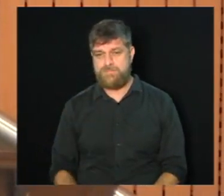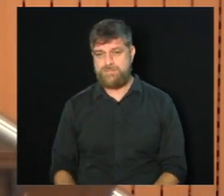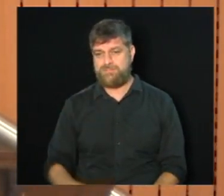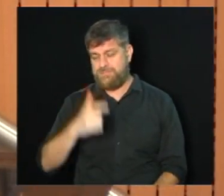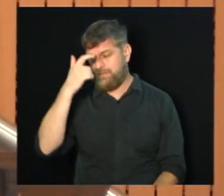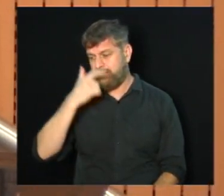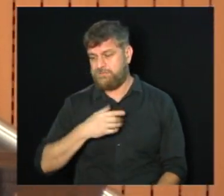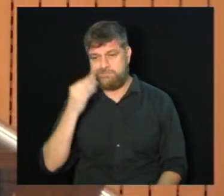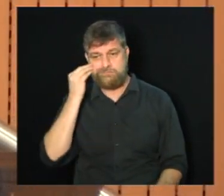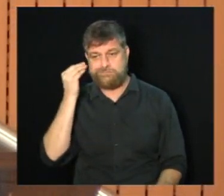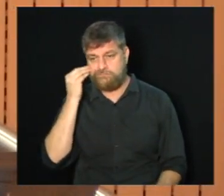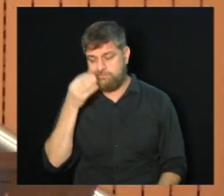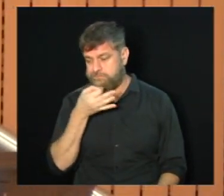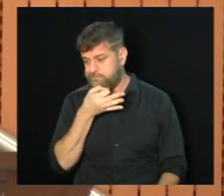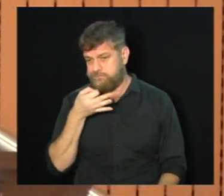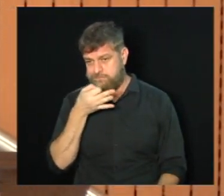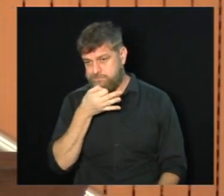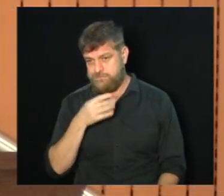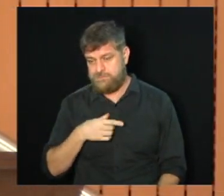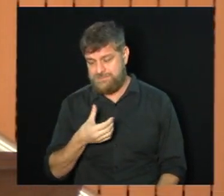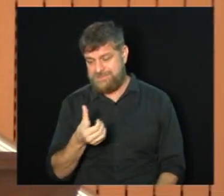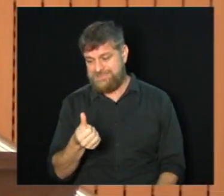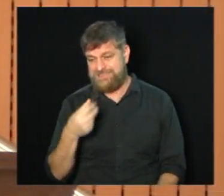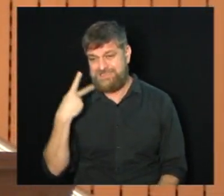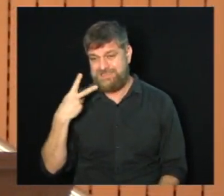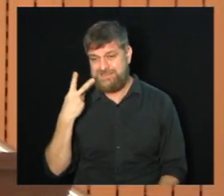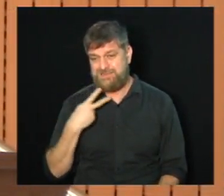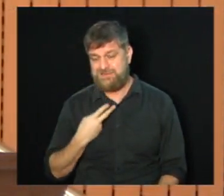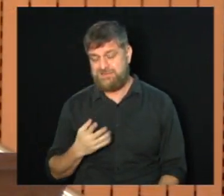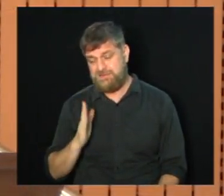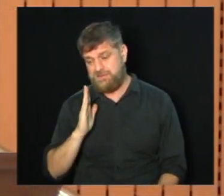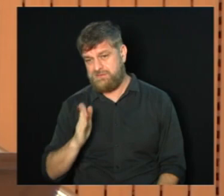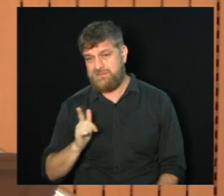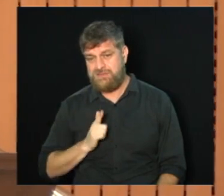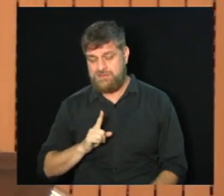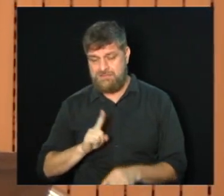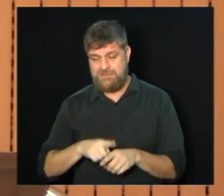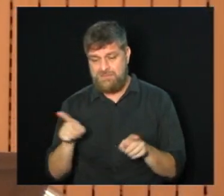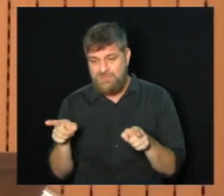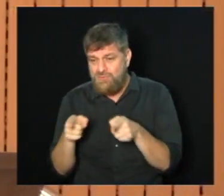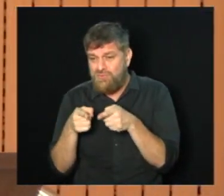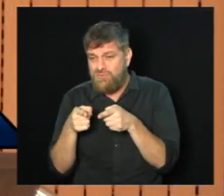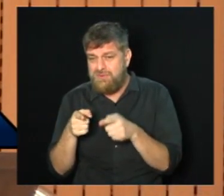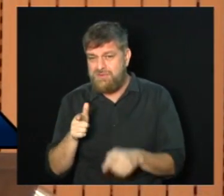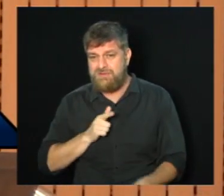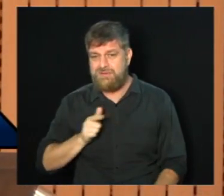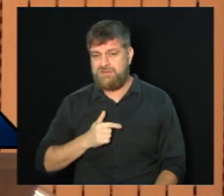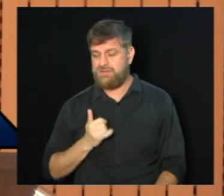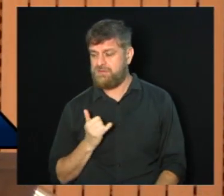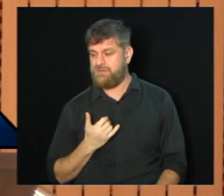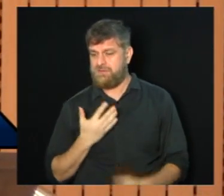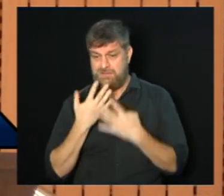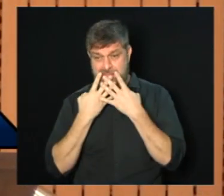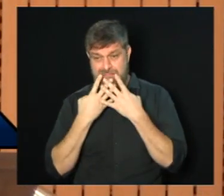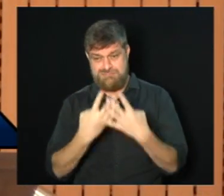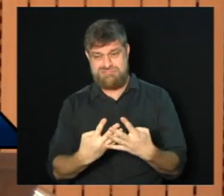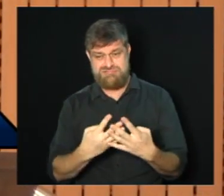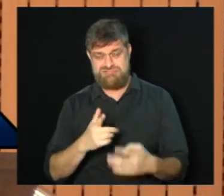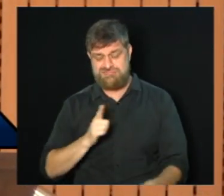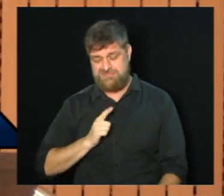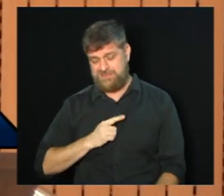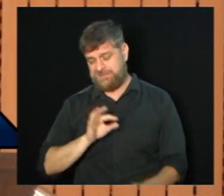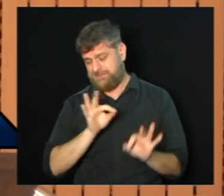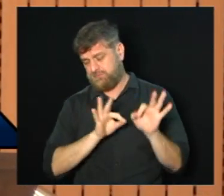oportunidade de falar nas inscrições, então eu vou ter um tempo curto, Teria muitas coisas para dizer sobre esse